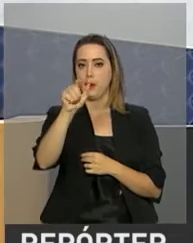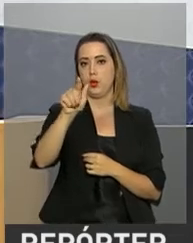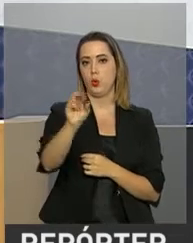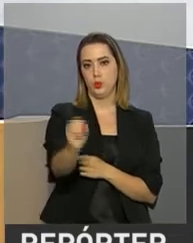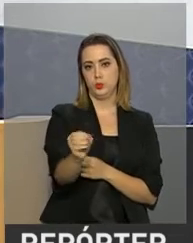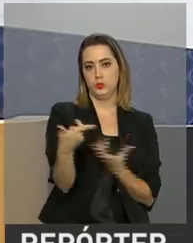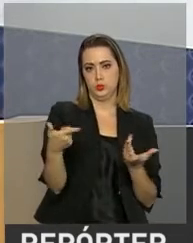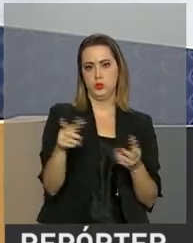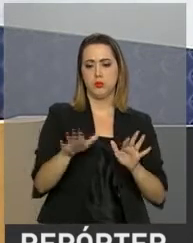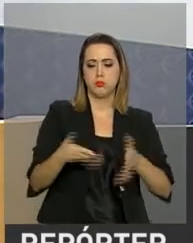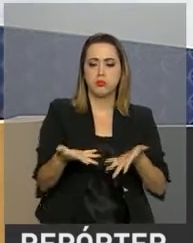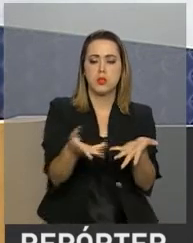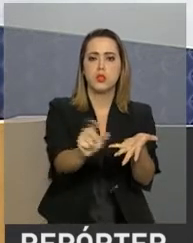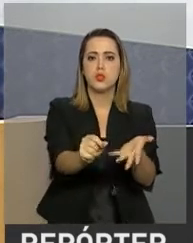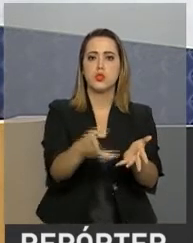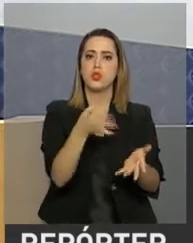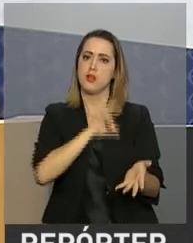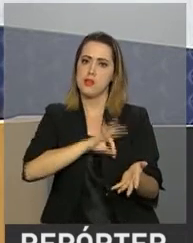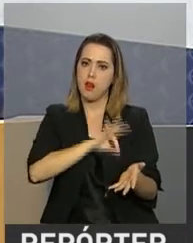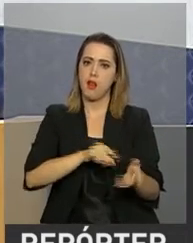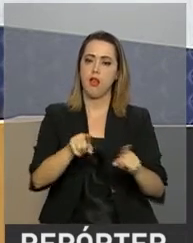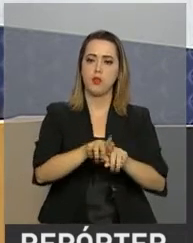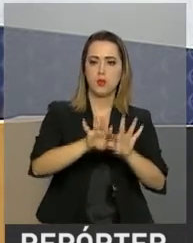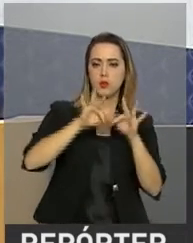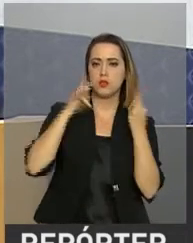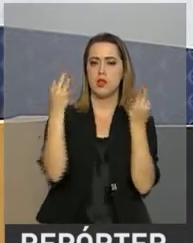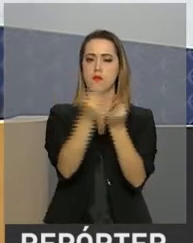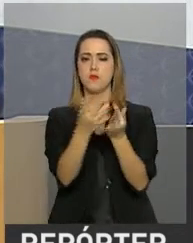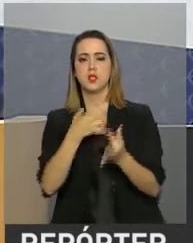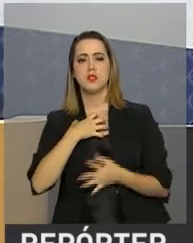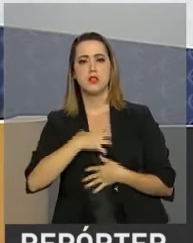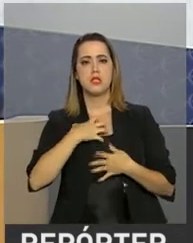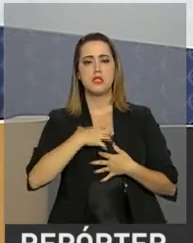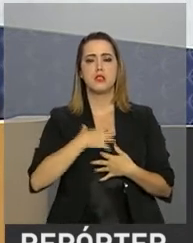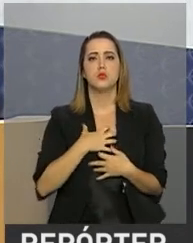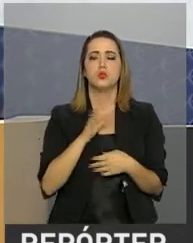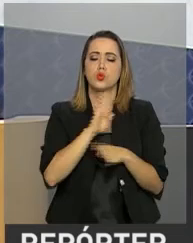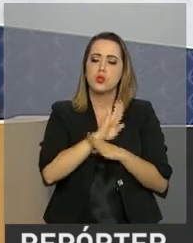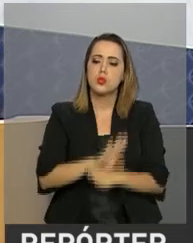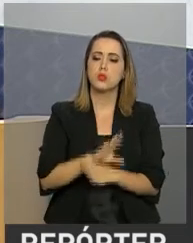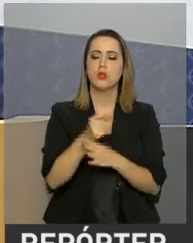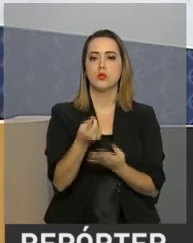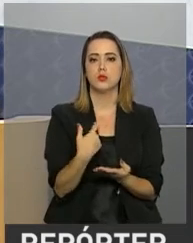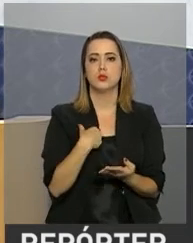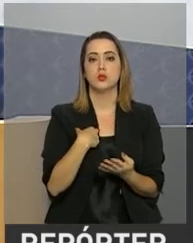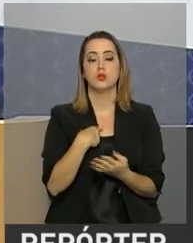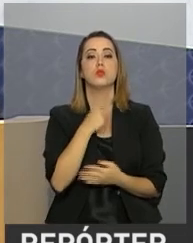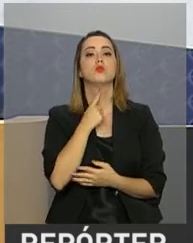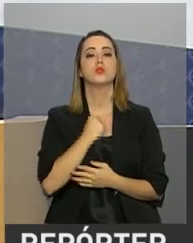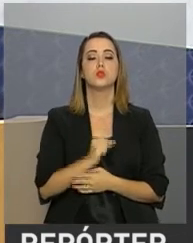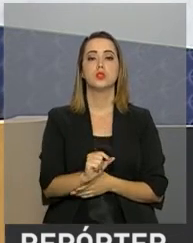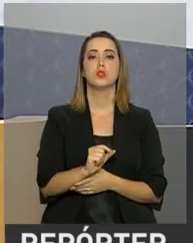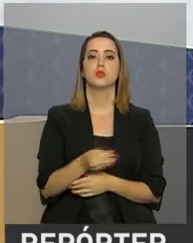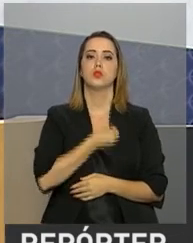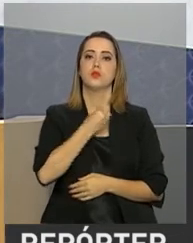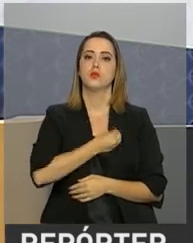gerar prosperidade, para que as famílias possam sentir-se amparadas em seu desejo de uma vida melhor,